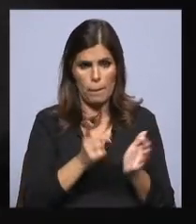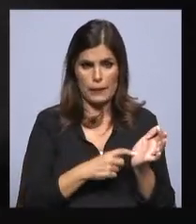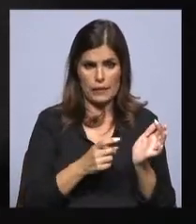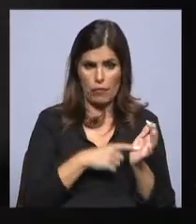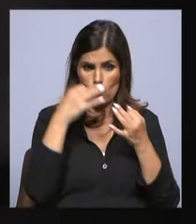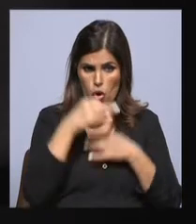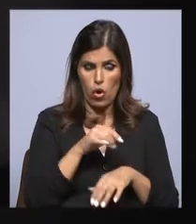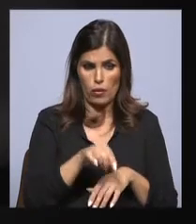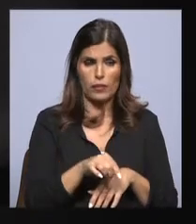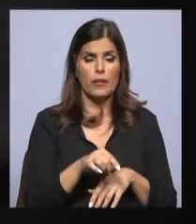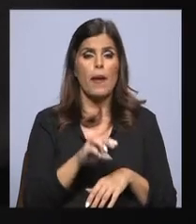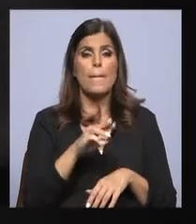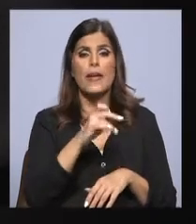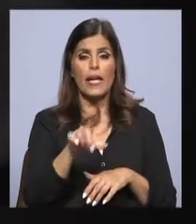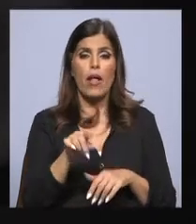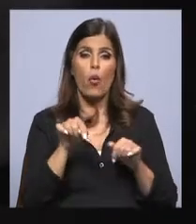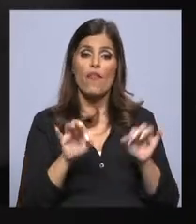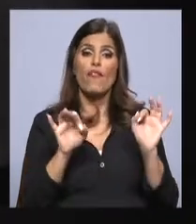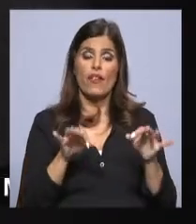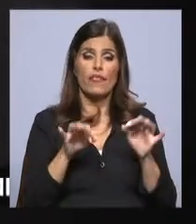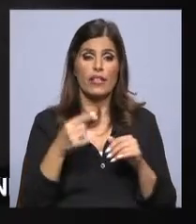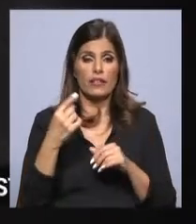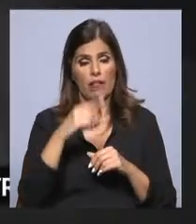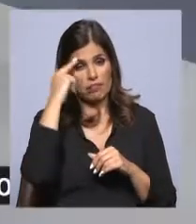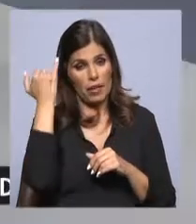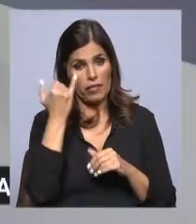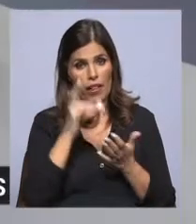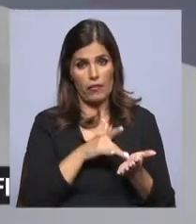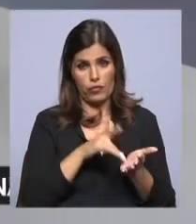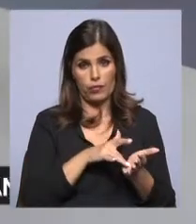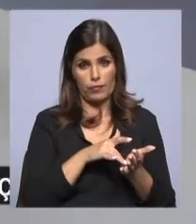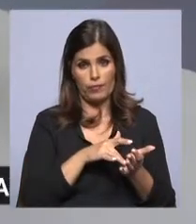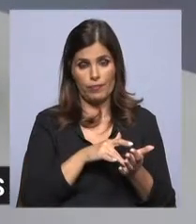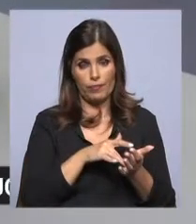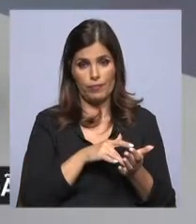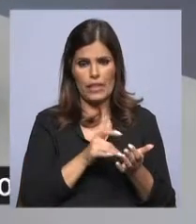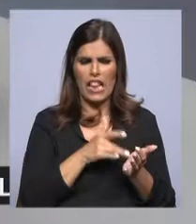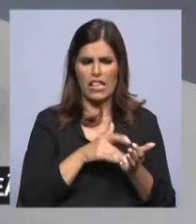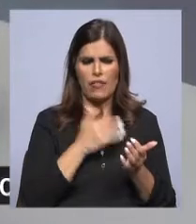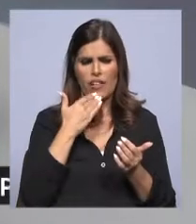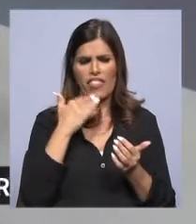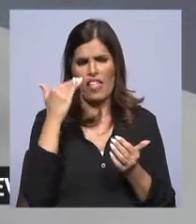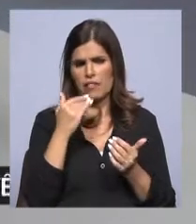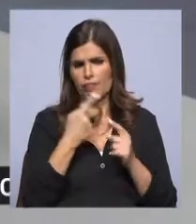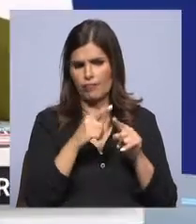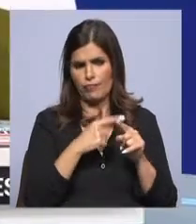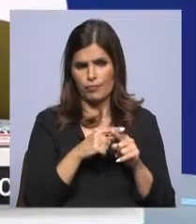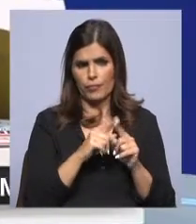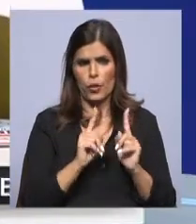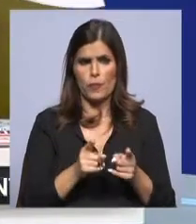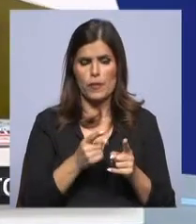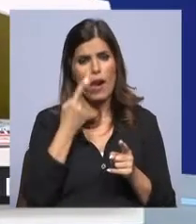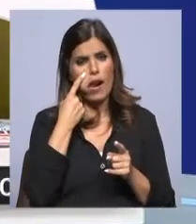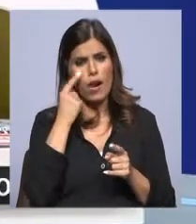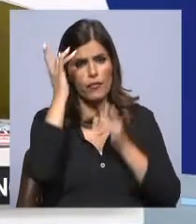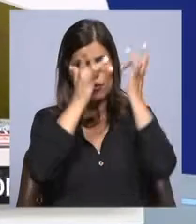confirmação. Miguel, hoje, para terminar, trazes sugestões de livros. Olha, livro para todas as idades. Vamos começar com um ensaio filosófico